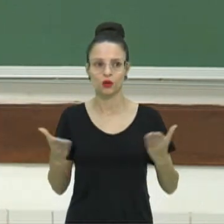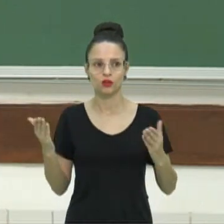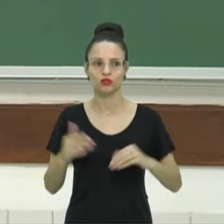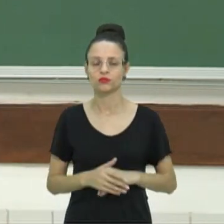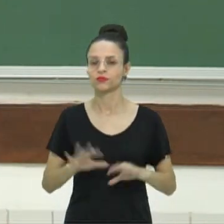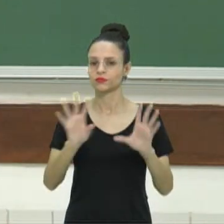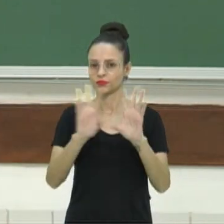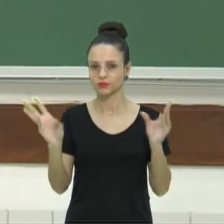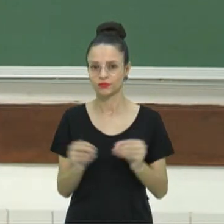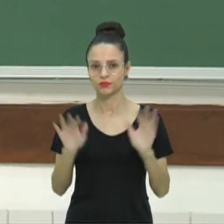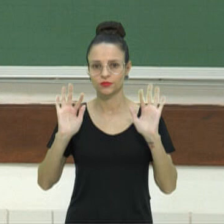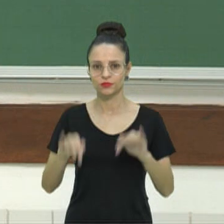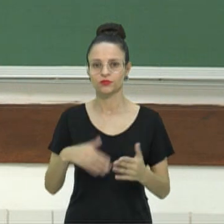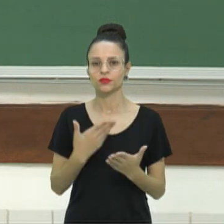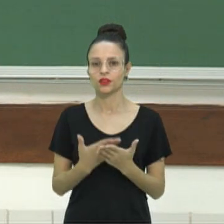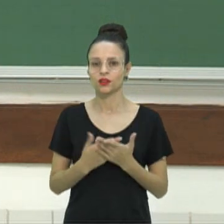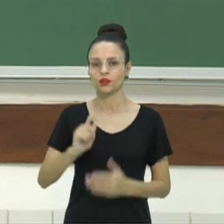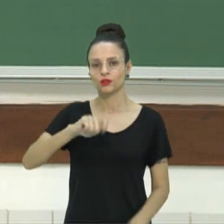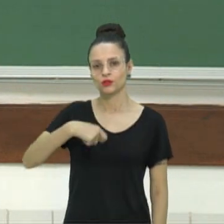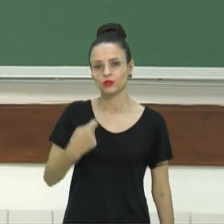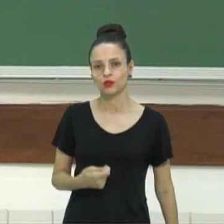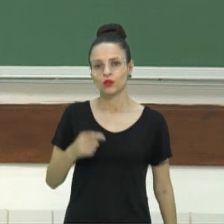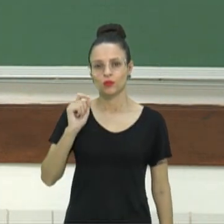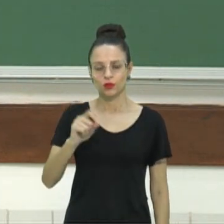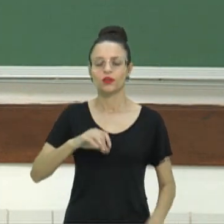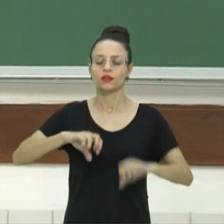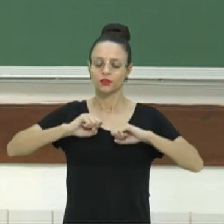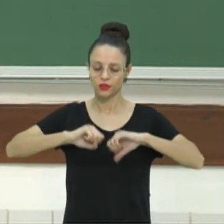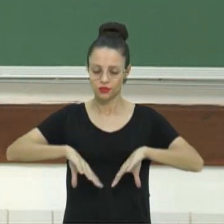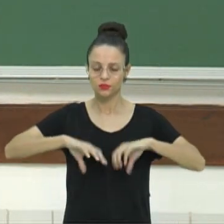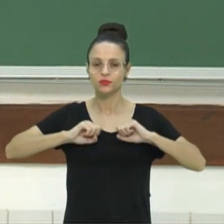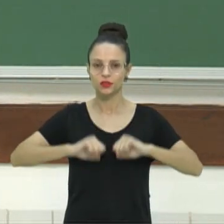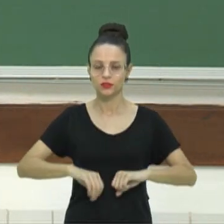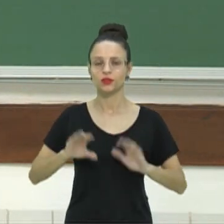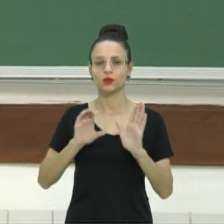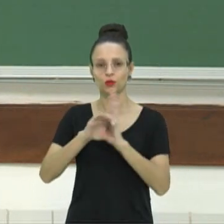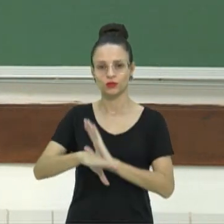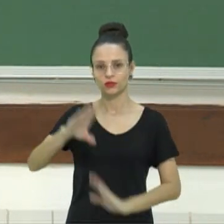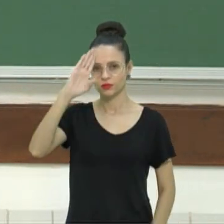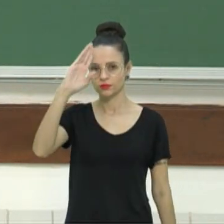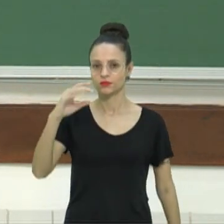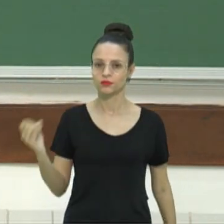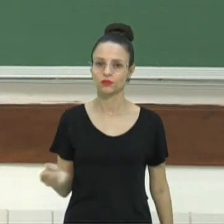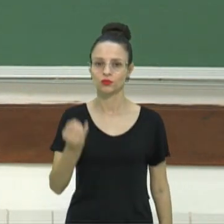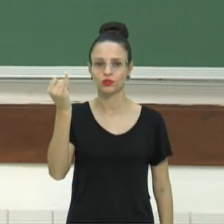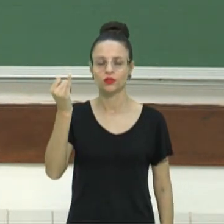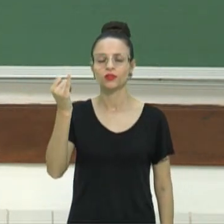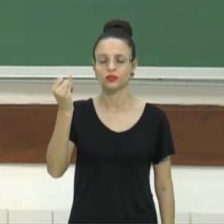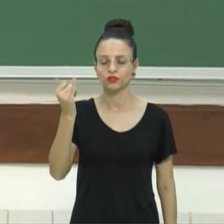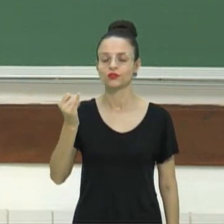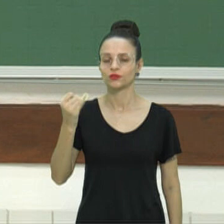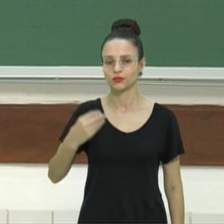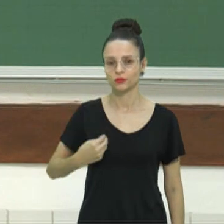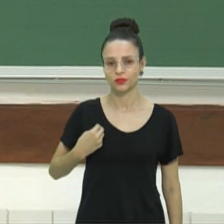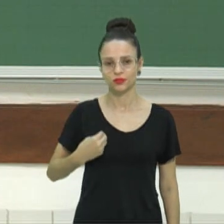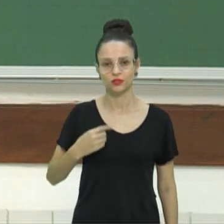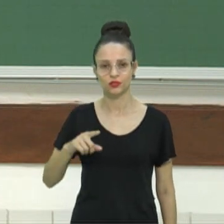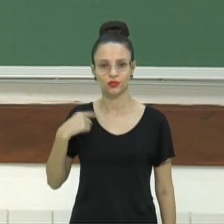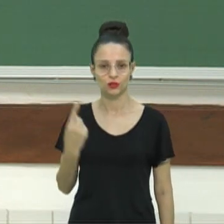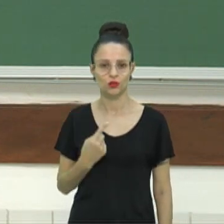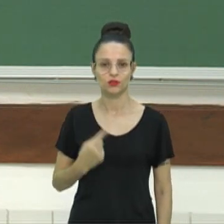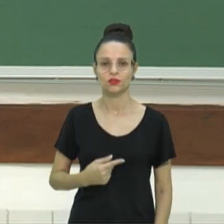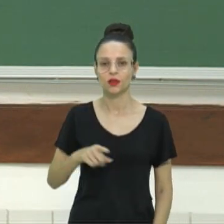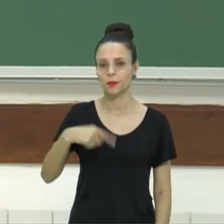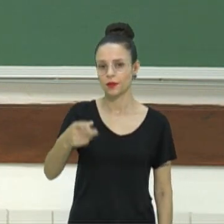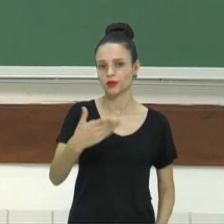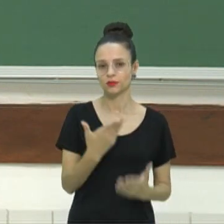assim fechamos a nossa aula que falamos sobre respiração, conceito fundamental, ação muito presente nas nossas